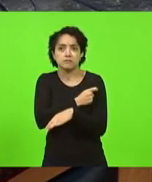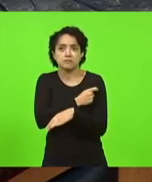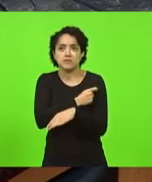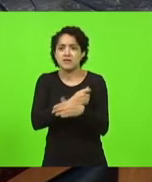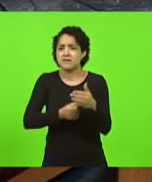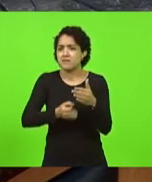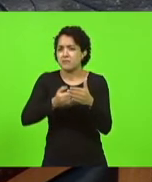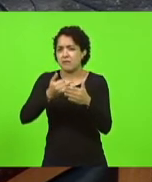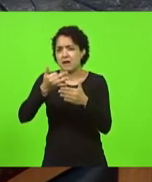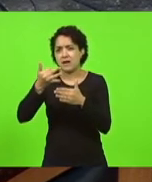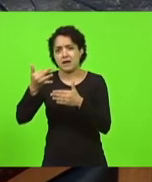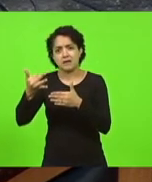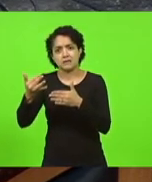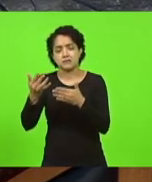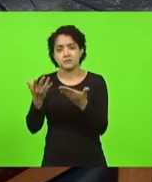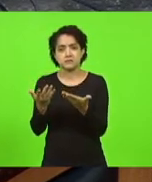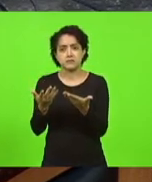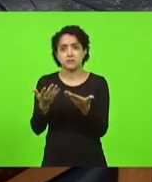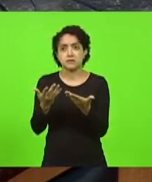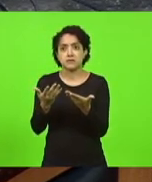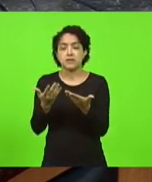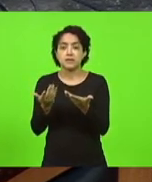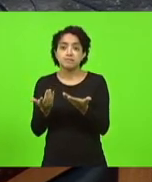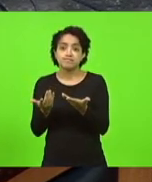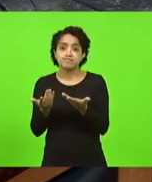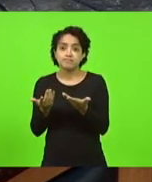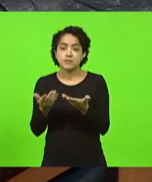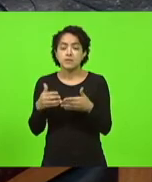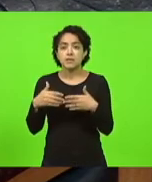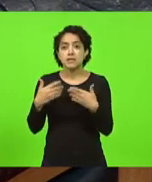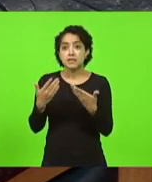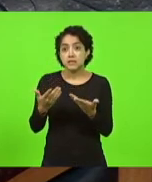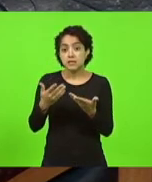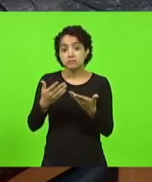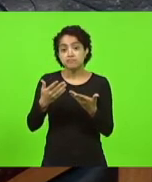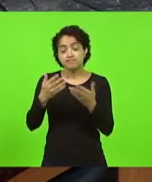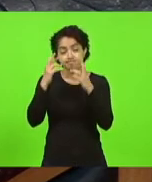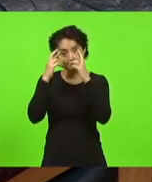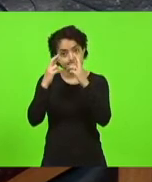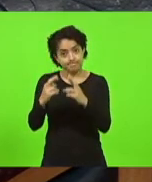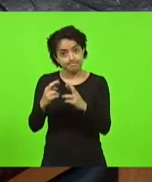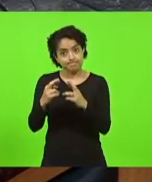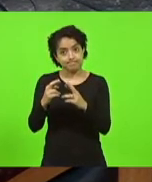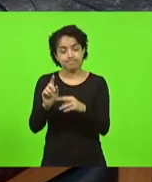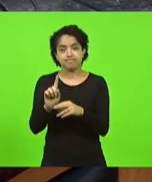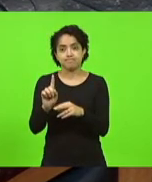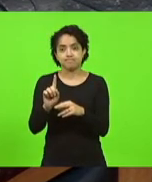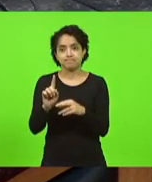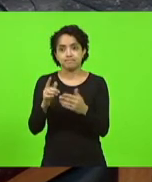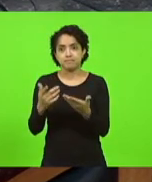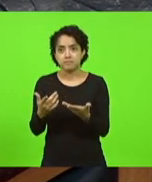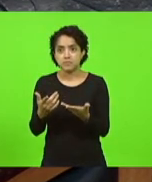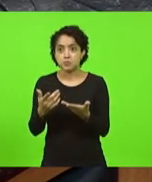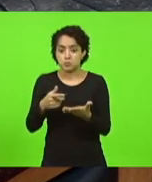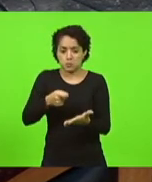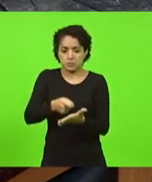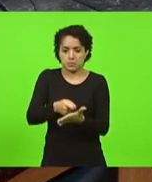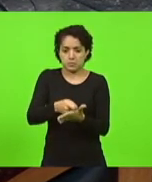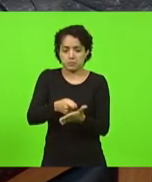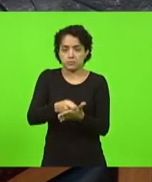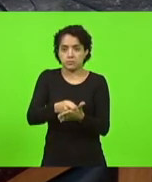variadas razões, e não raro respeitáveis. seja por convicção